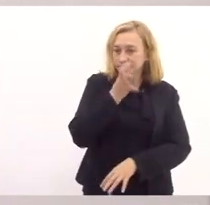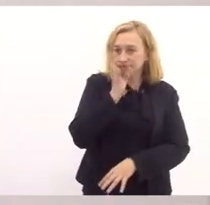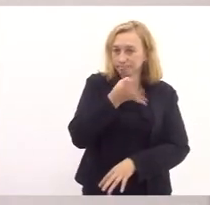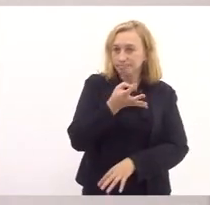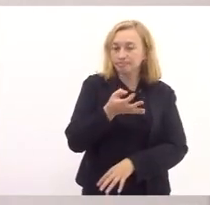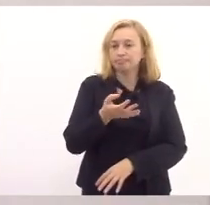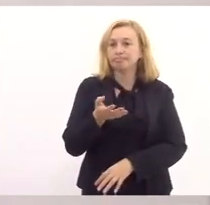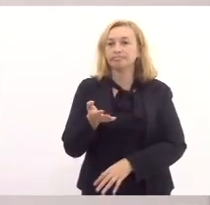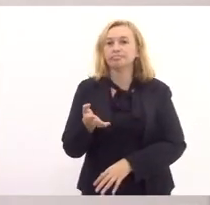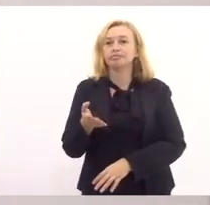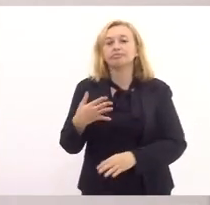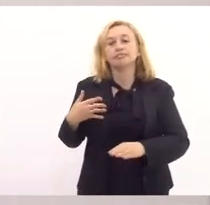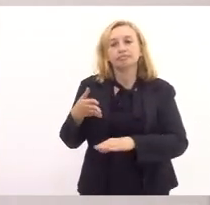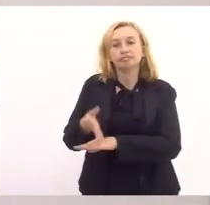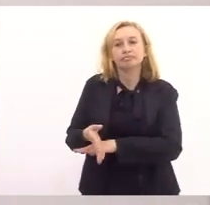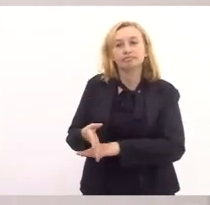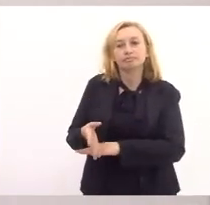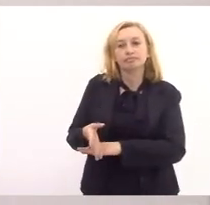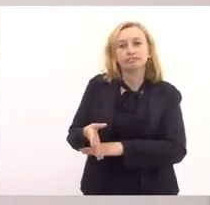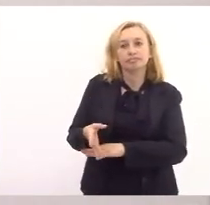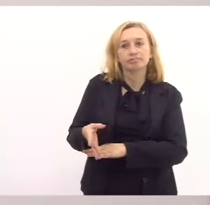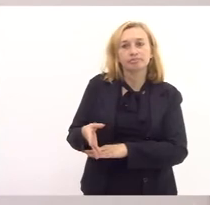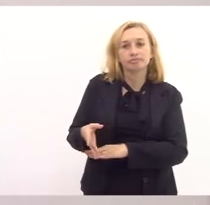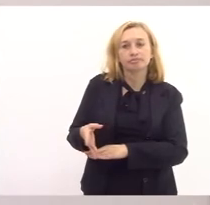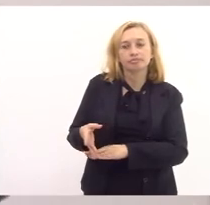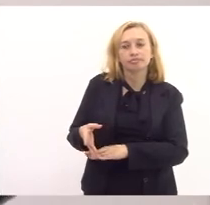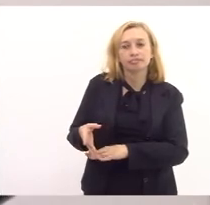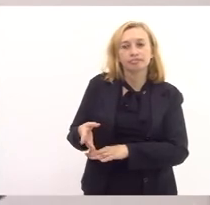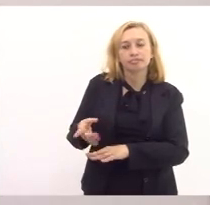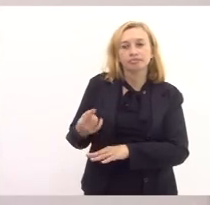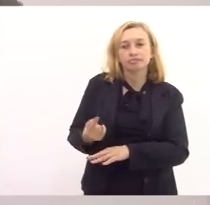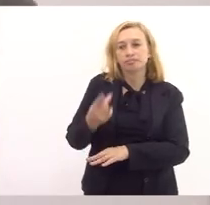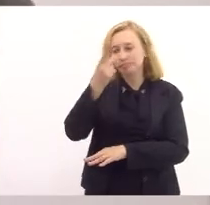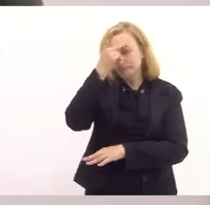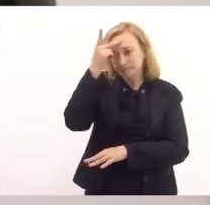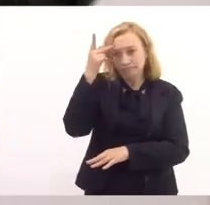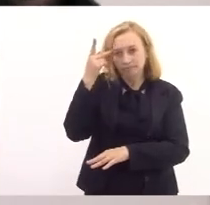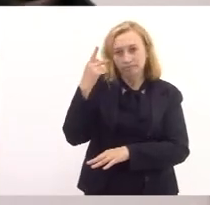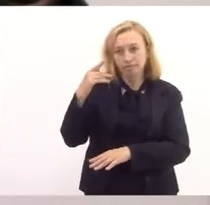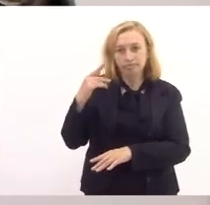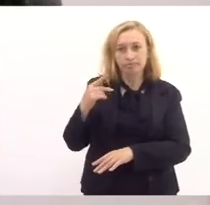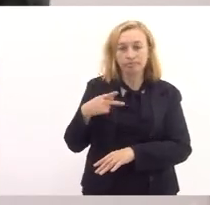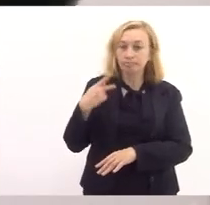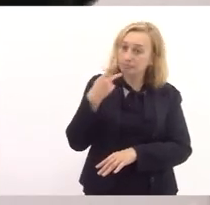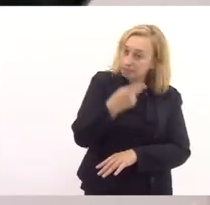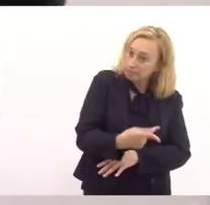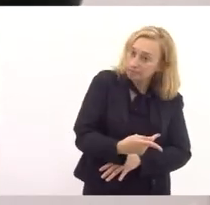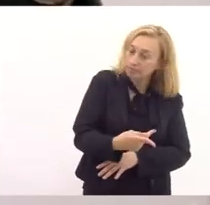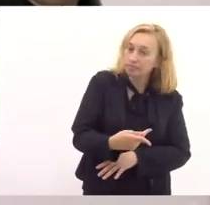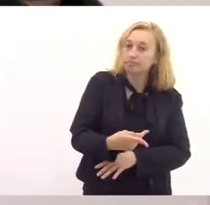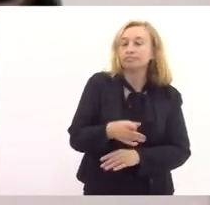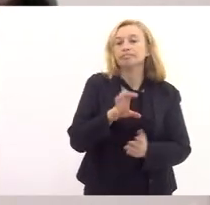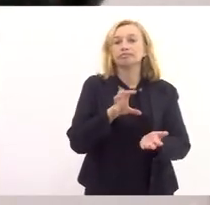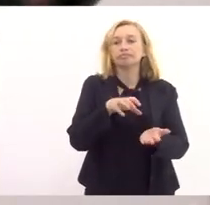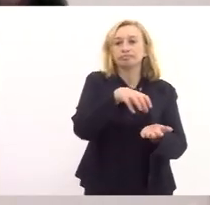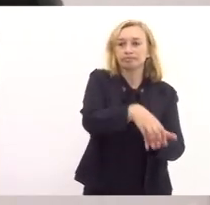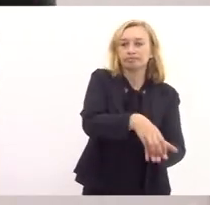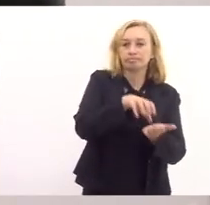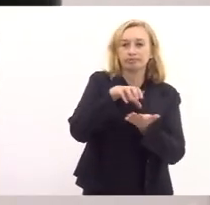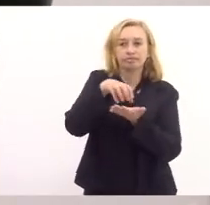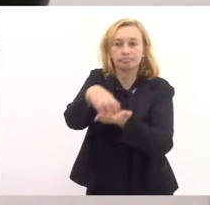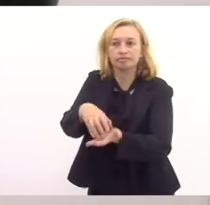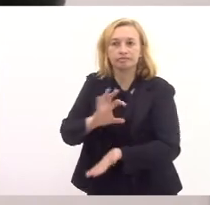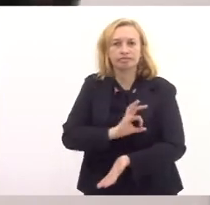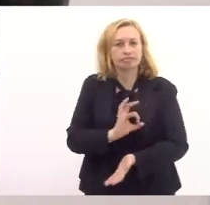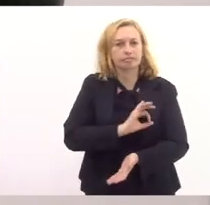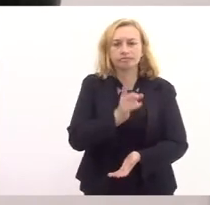chegou um Espírito Santo de ouvido e, né, ele falou. Os órgãos de polícia, não,